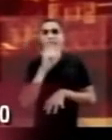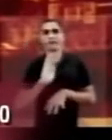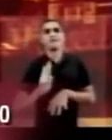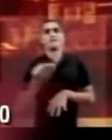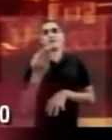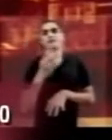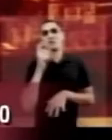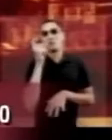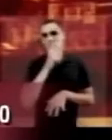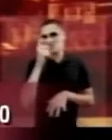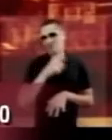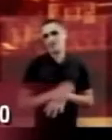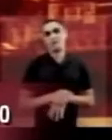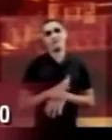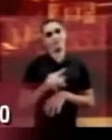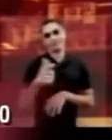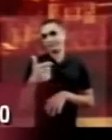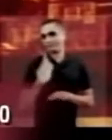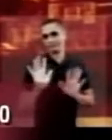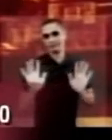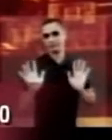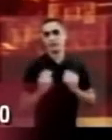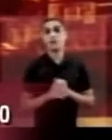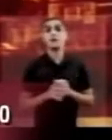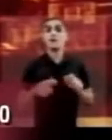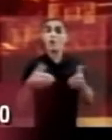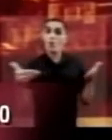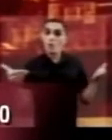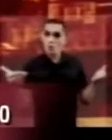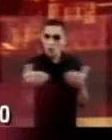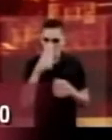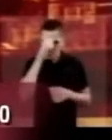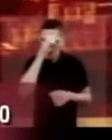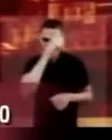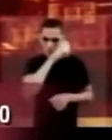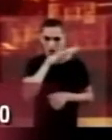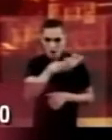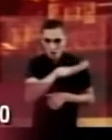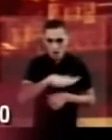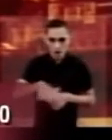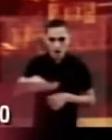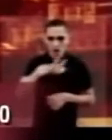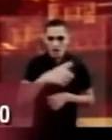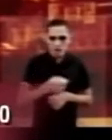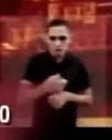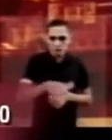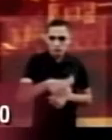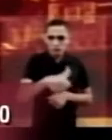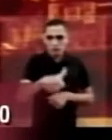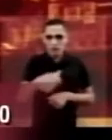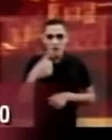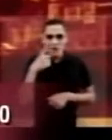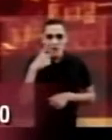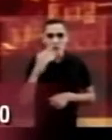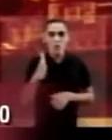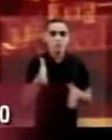nós analisássemos hoje São José do Rio Preto, fosse ver que faixa